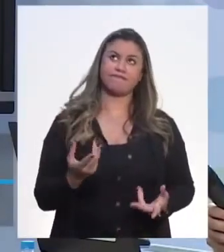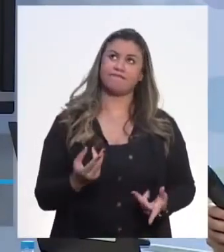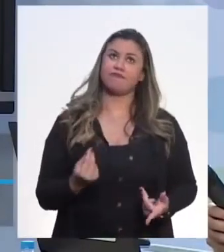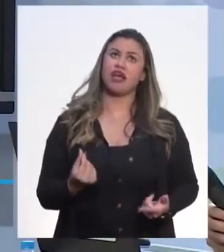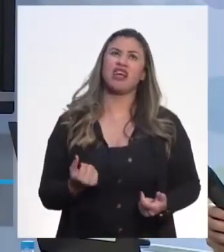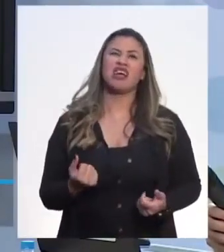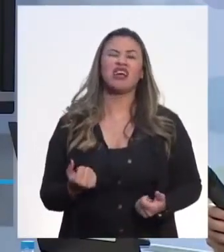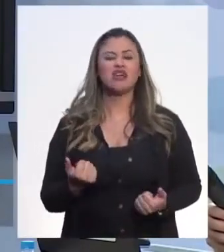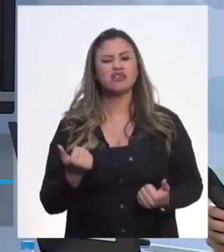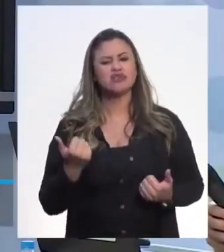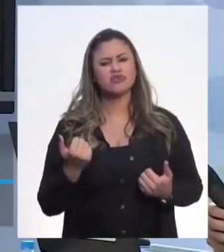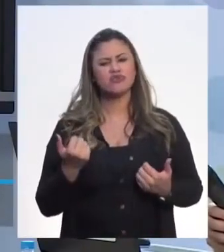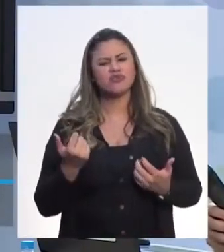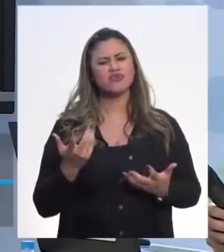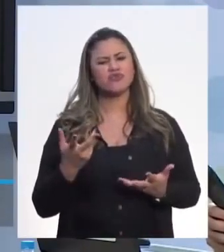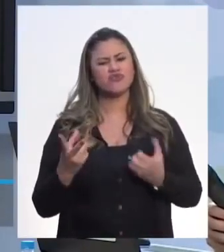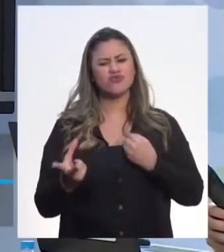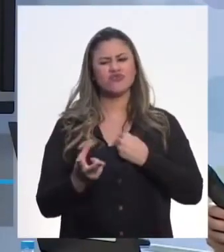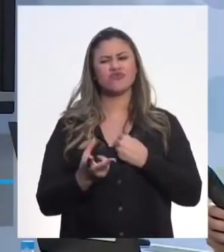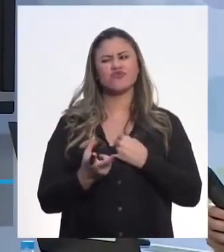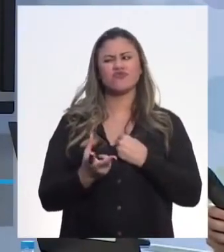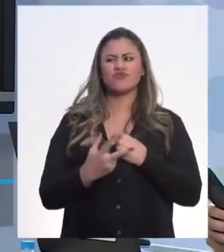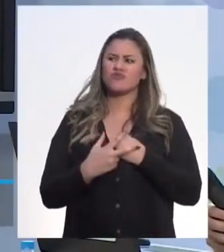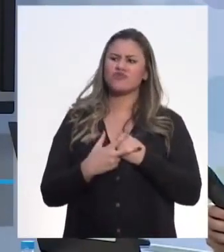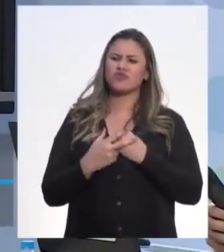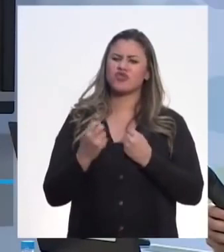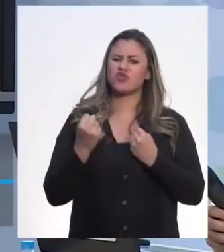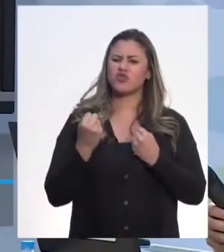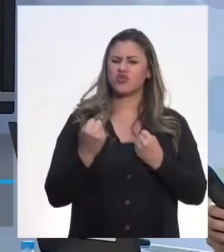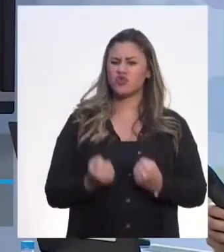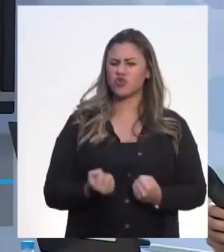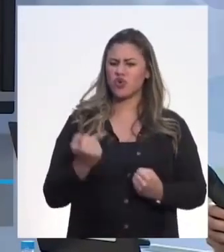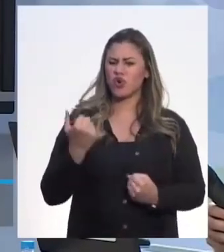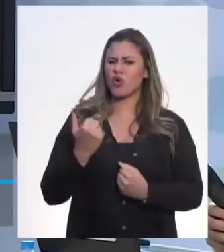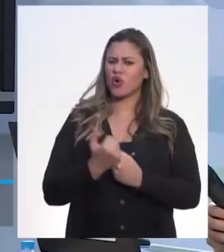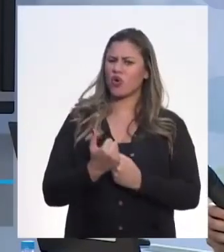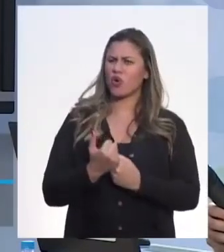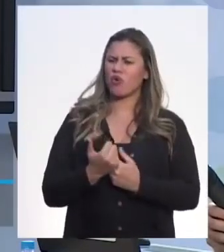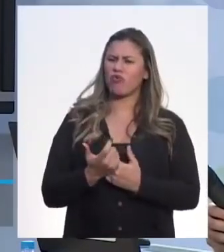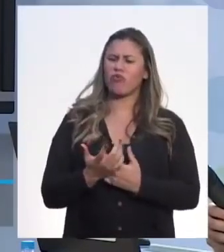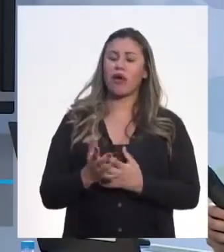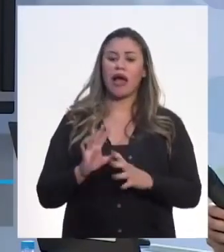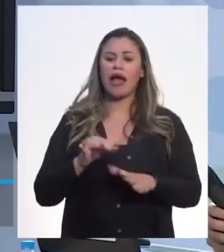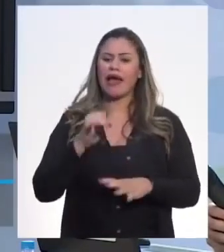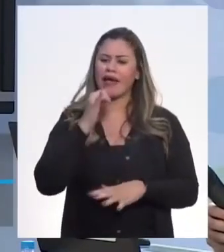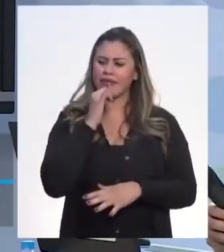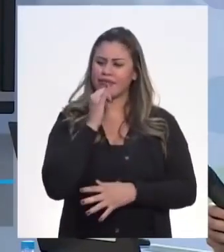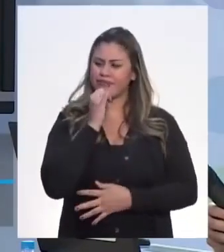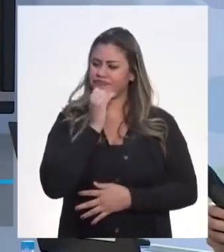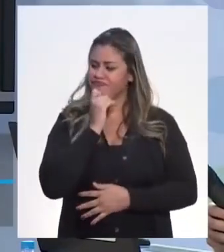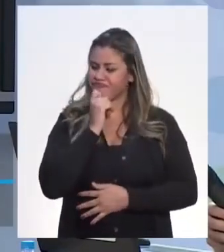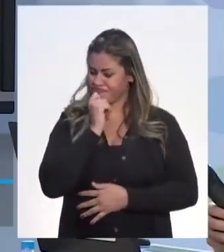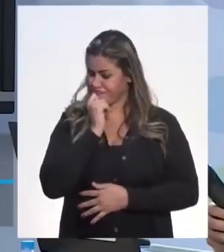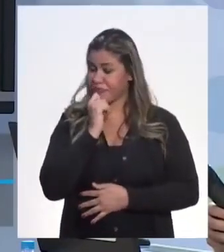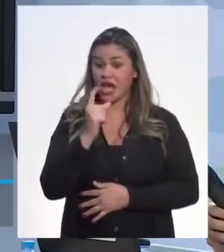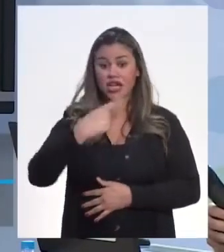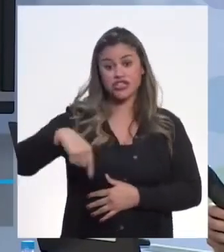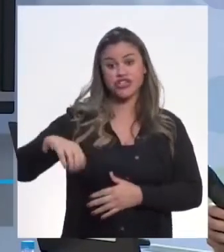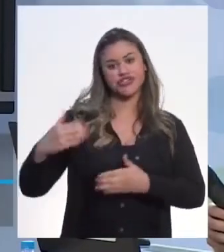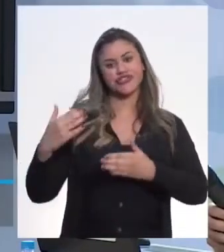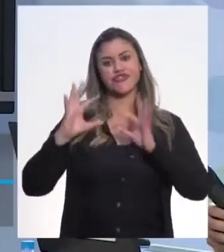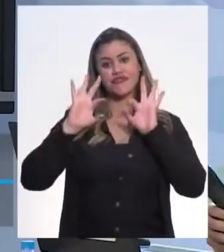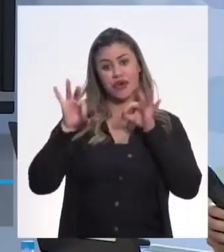sustentar é uma palavra acho que é tão verbo feio em alguns contextos mas quando a gente é responsável pelo sustento da família